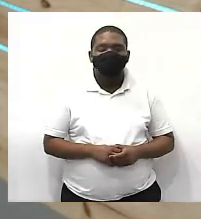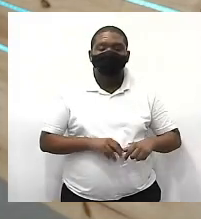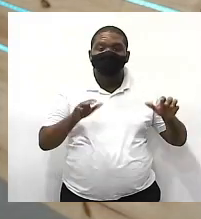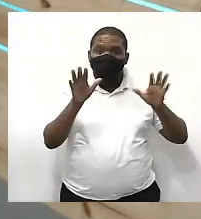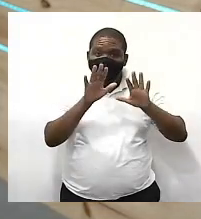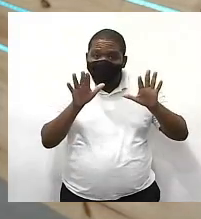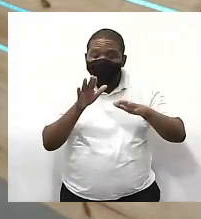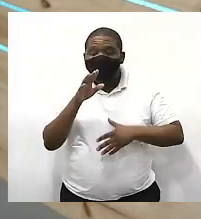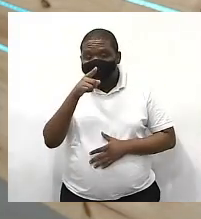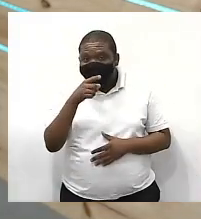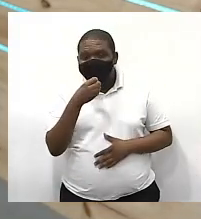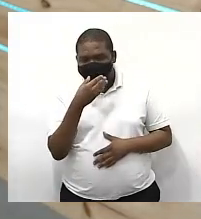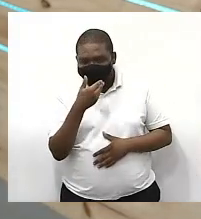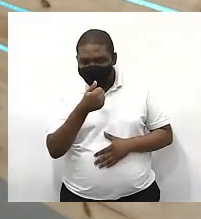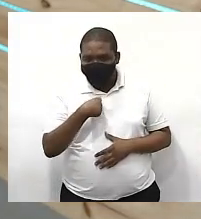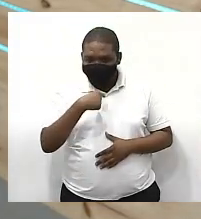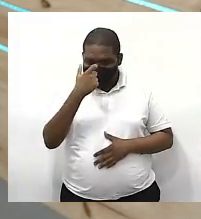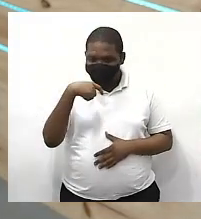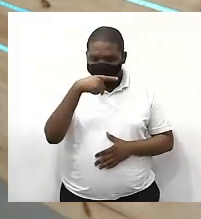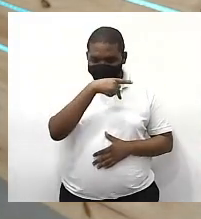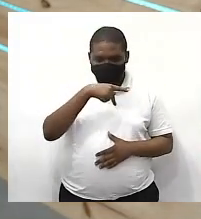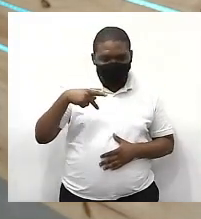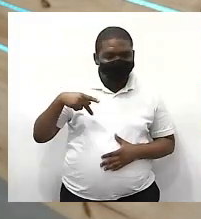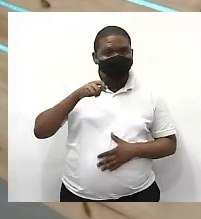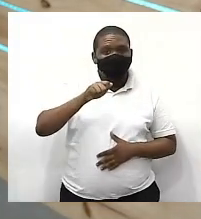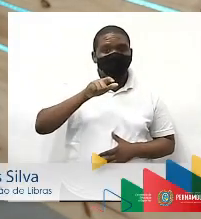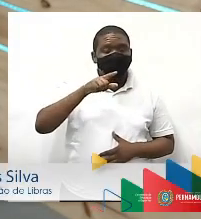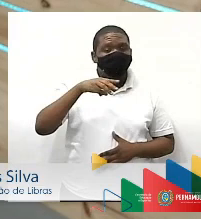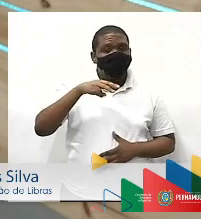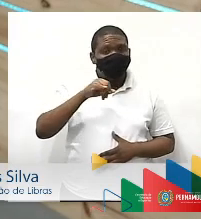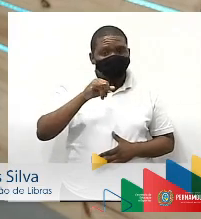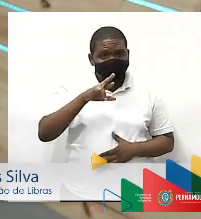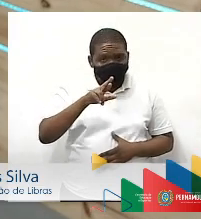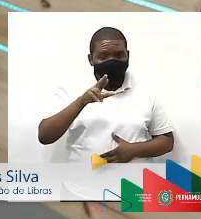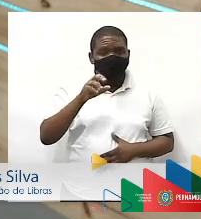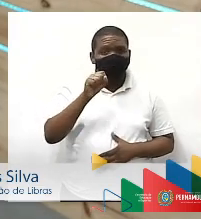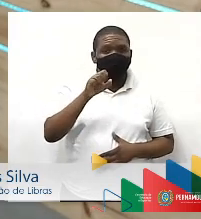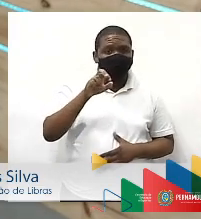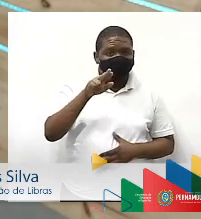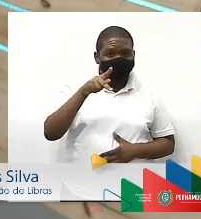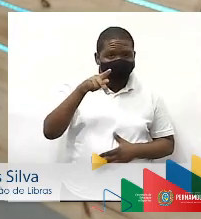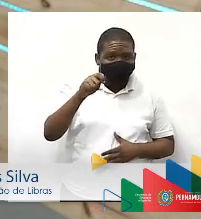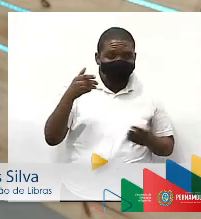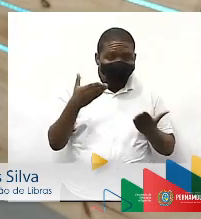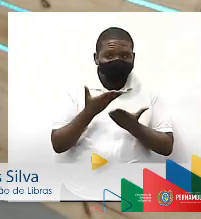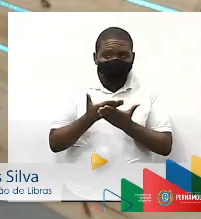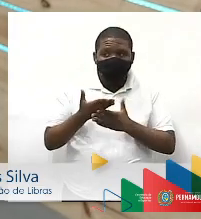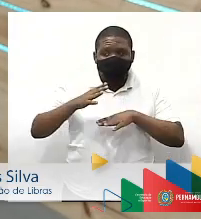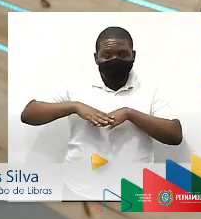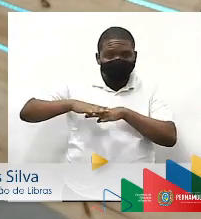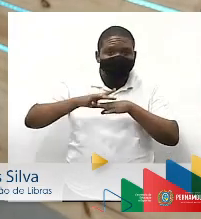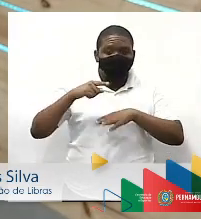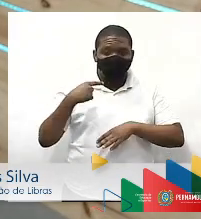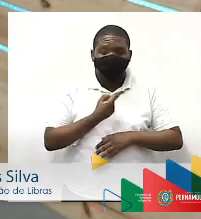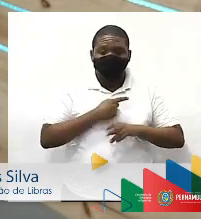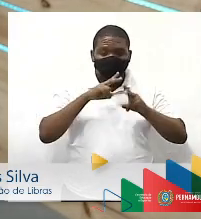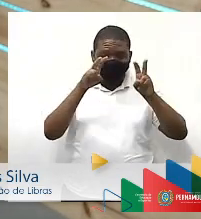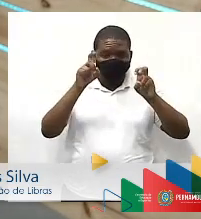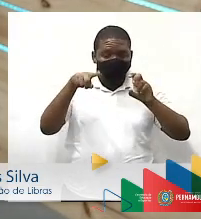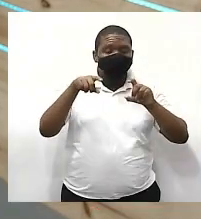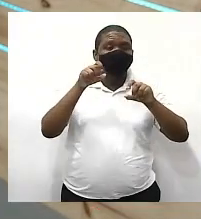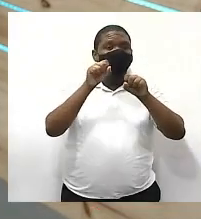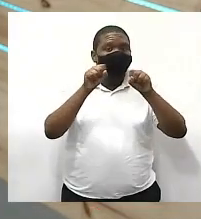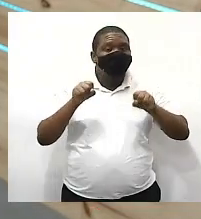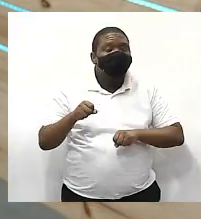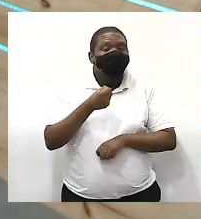Olá pessoal, tudo bom? Eu sou o professor Almir Serpa e hoje na nossa aula de matemática, nosso tema será Sistema de